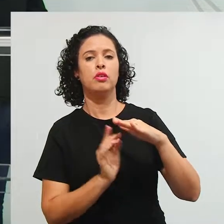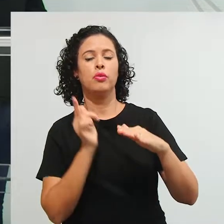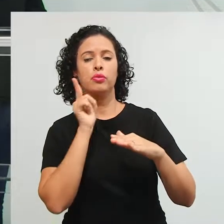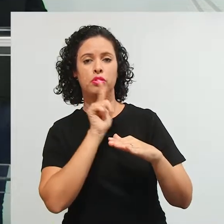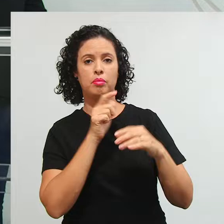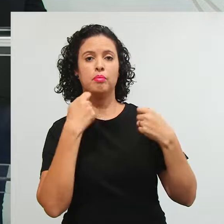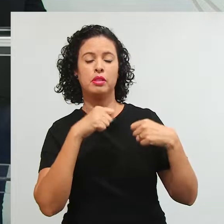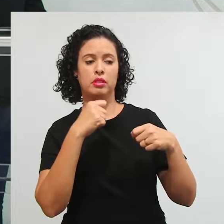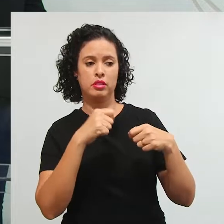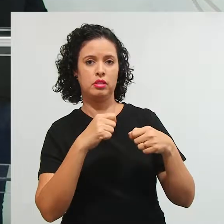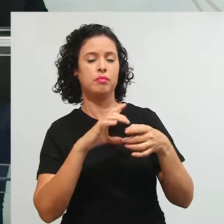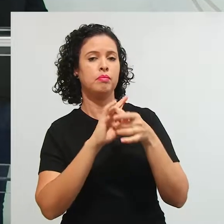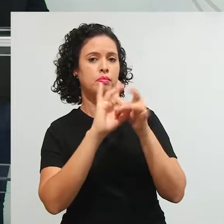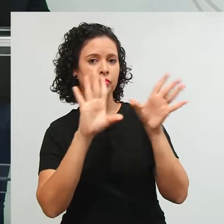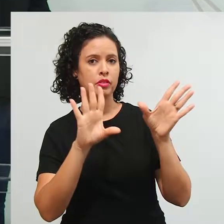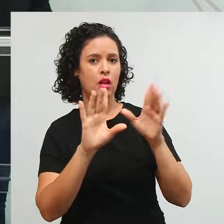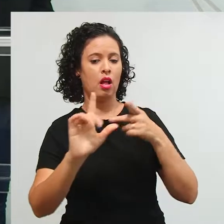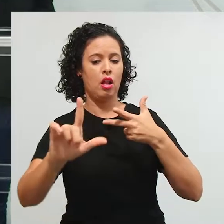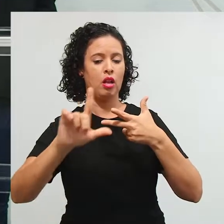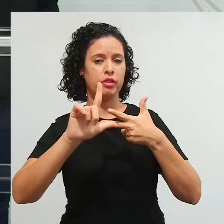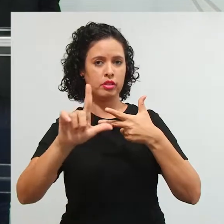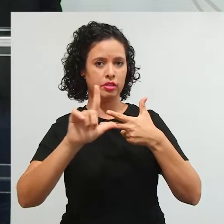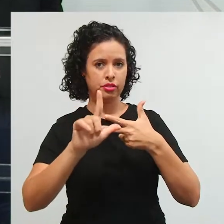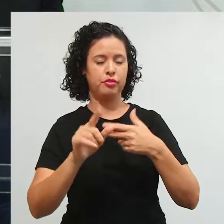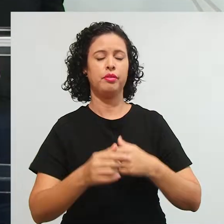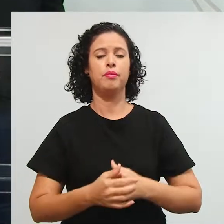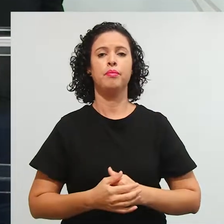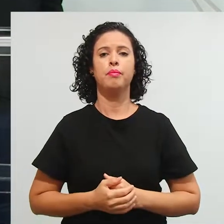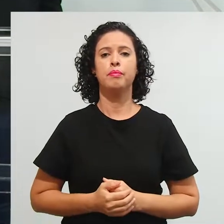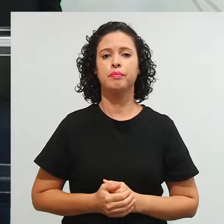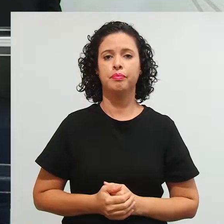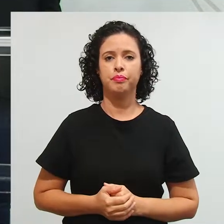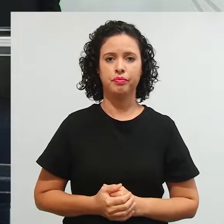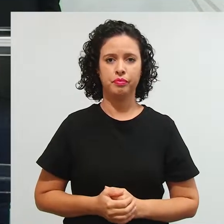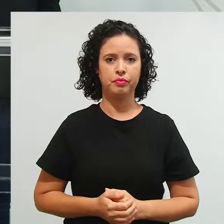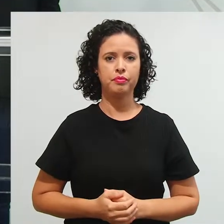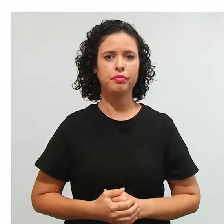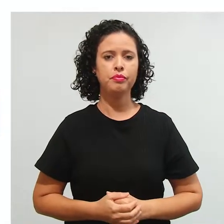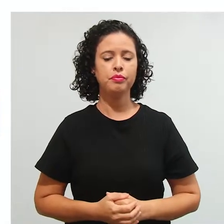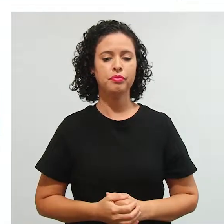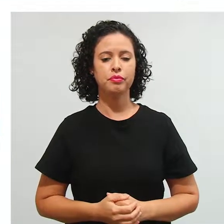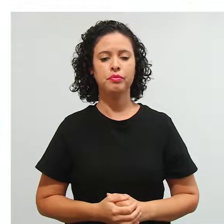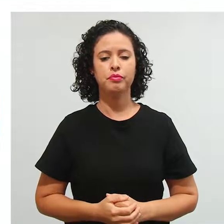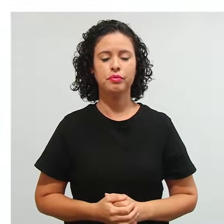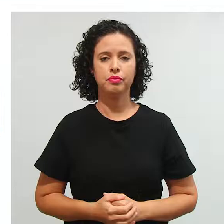ter autorização do legislativo. Bom, vamos lá. Continuando.